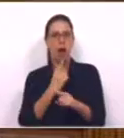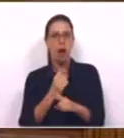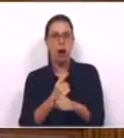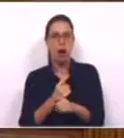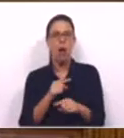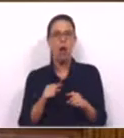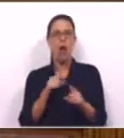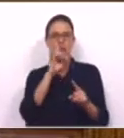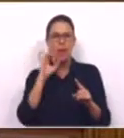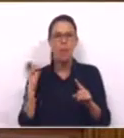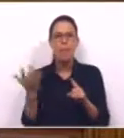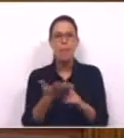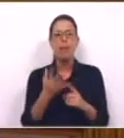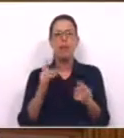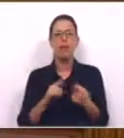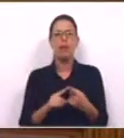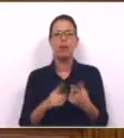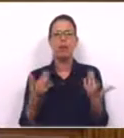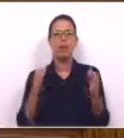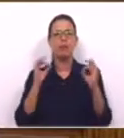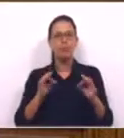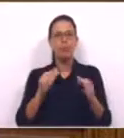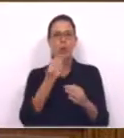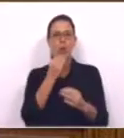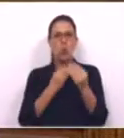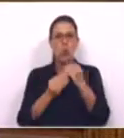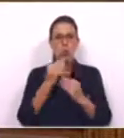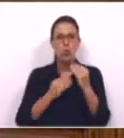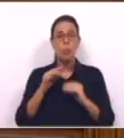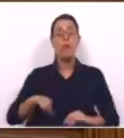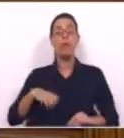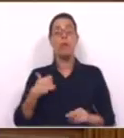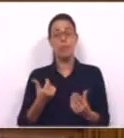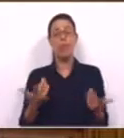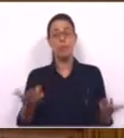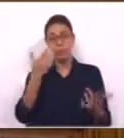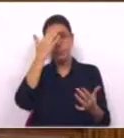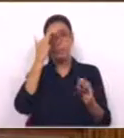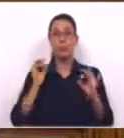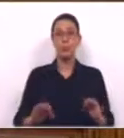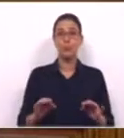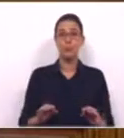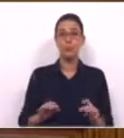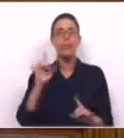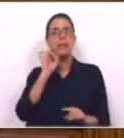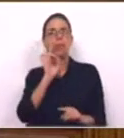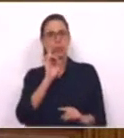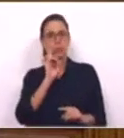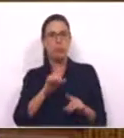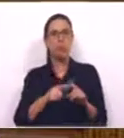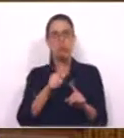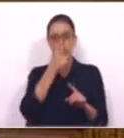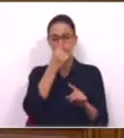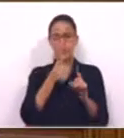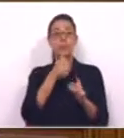eh do ambiente eh do próprio consumo Os Verdes consideravam que eh era importante ter